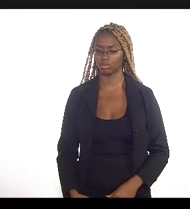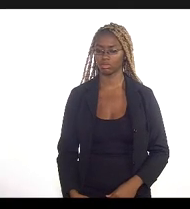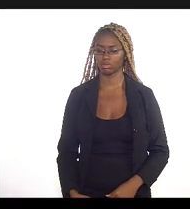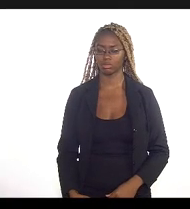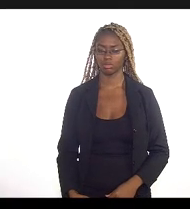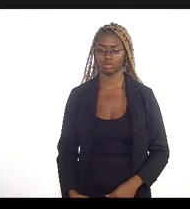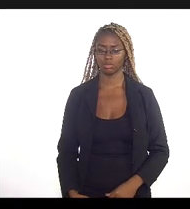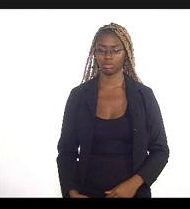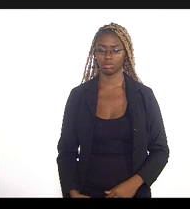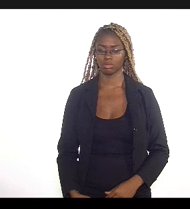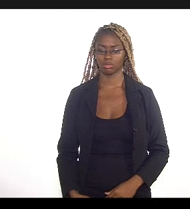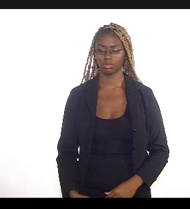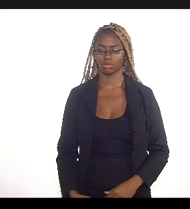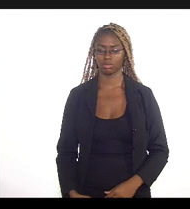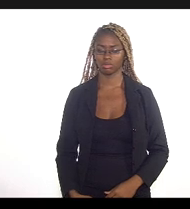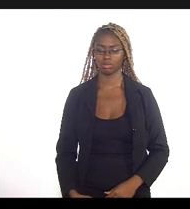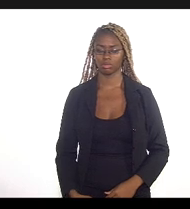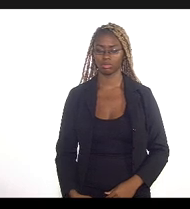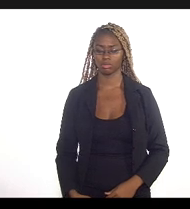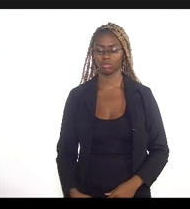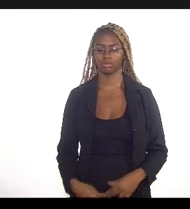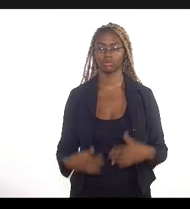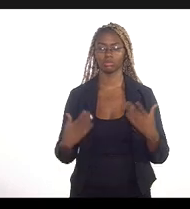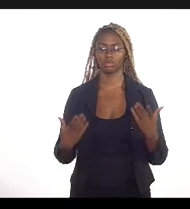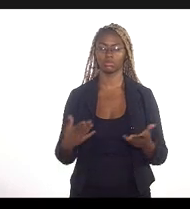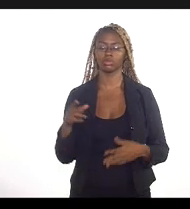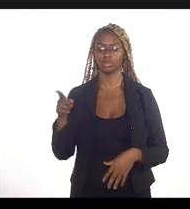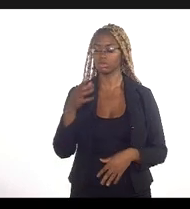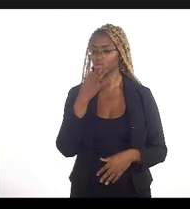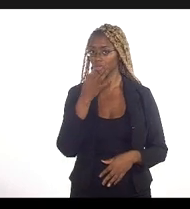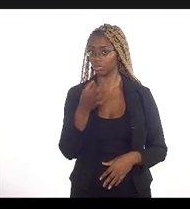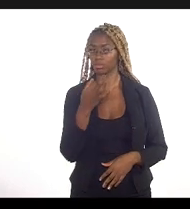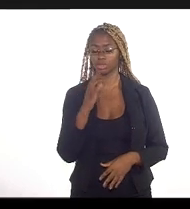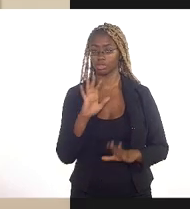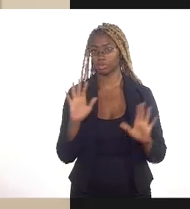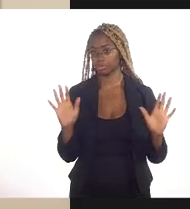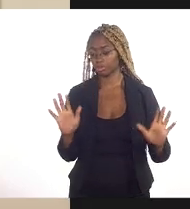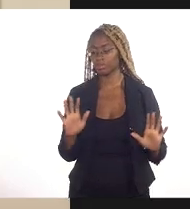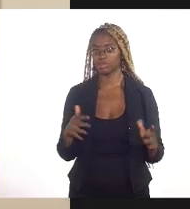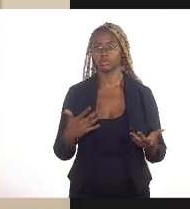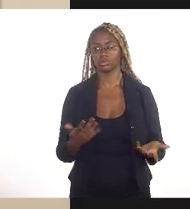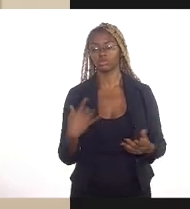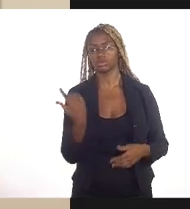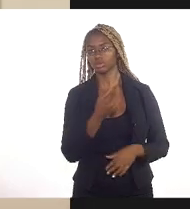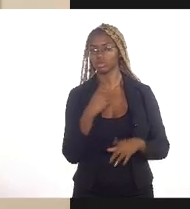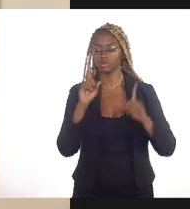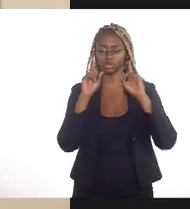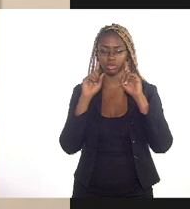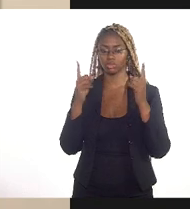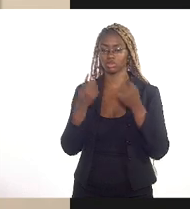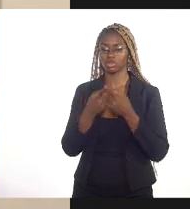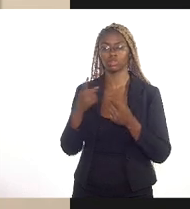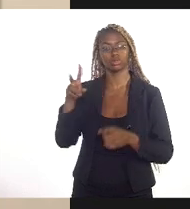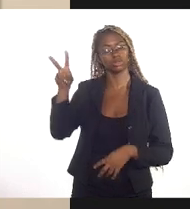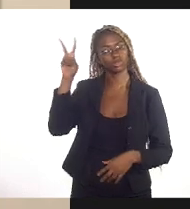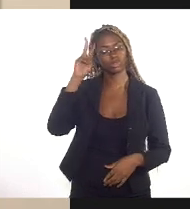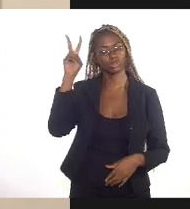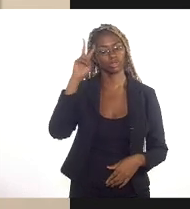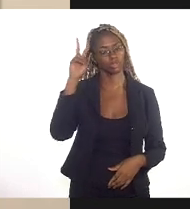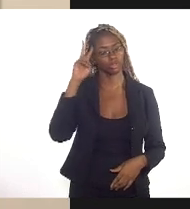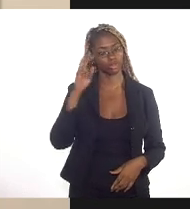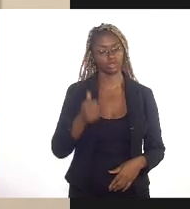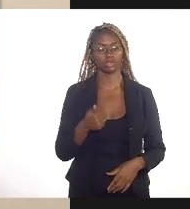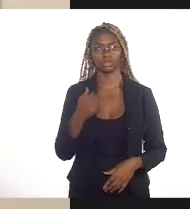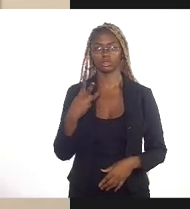Não, termina, por favor, Max. Então, essa seria a sugestão. Nós vamos fazer uma reunião na segunda-feira, às